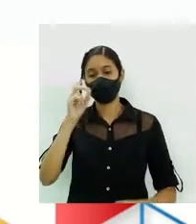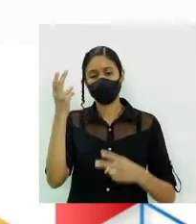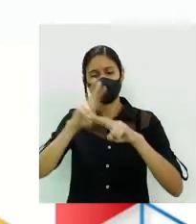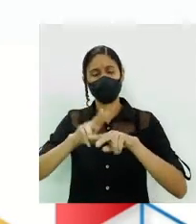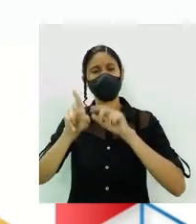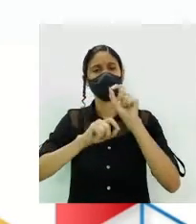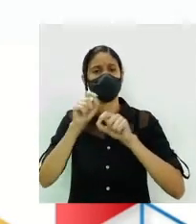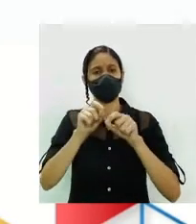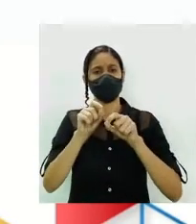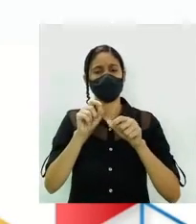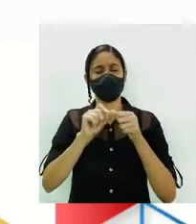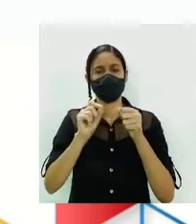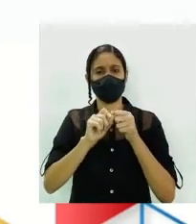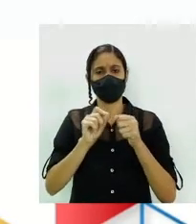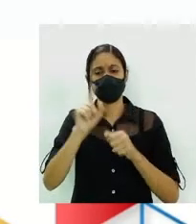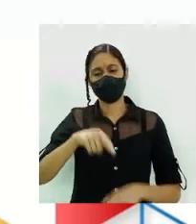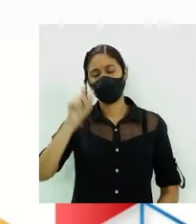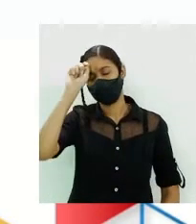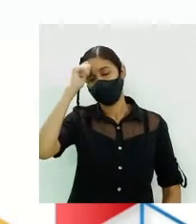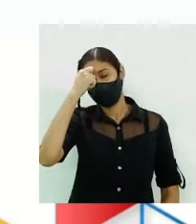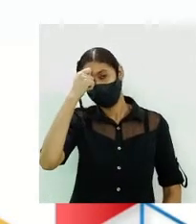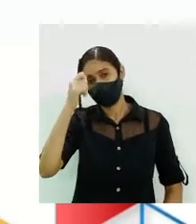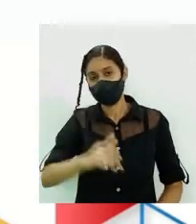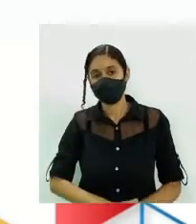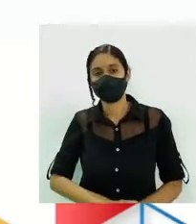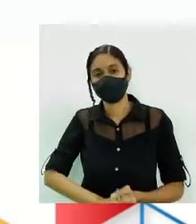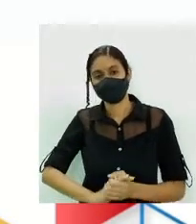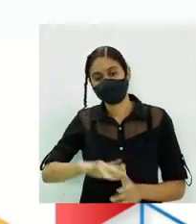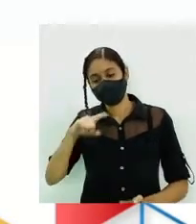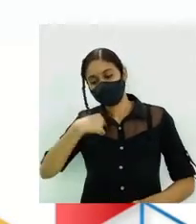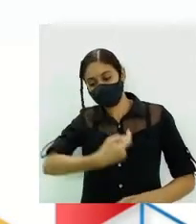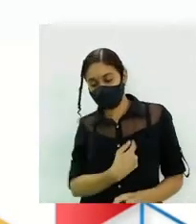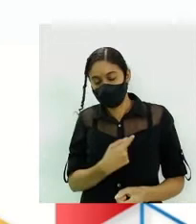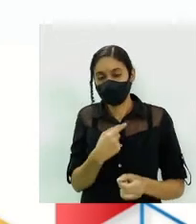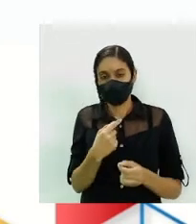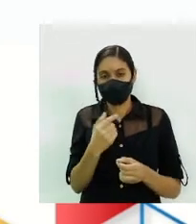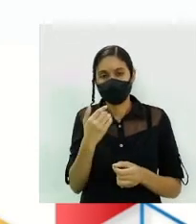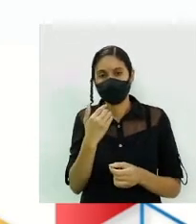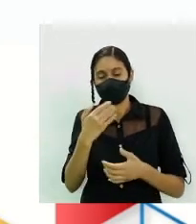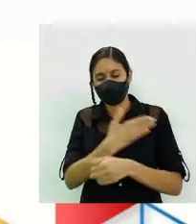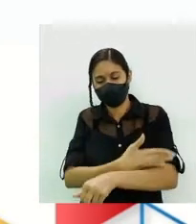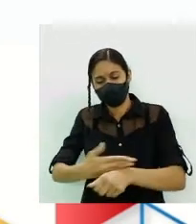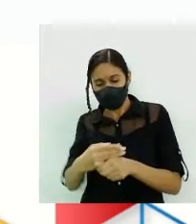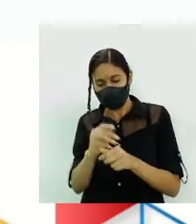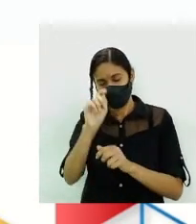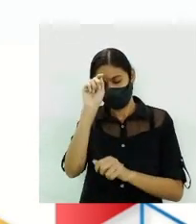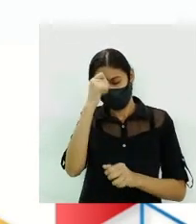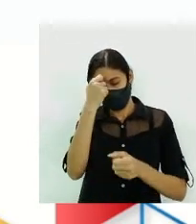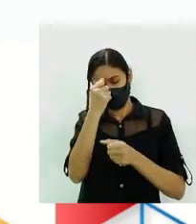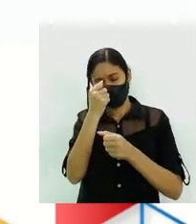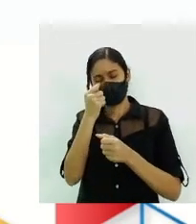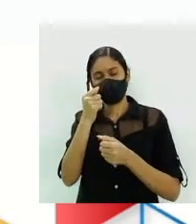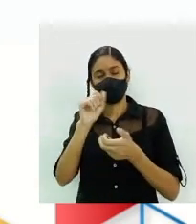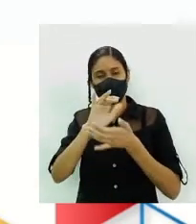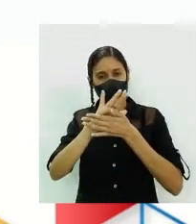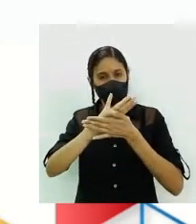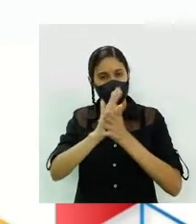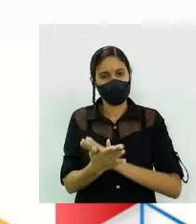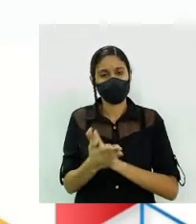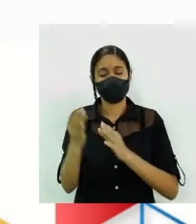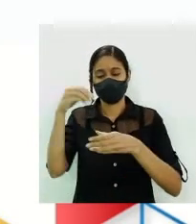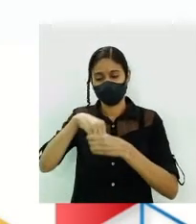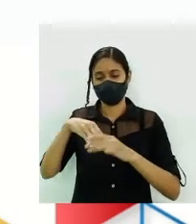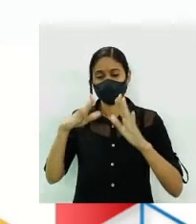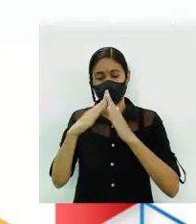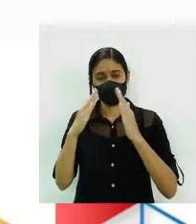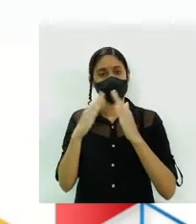lavagem cerebral racista? Começamos dentro de casa. Desde cedo a TV ensina que é bonito ter